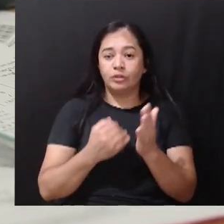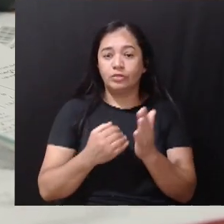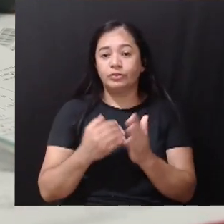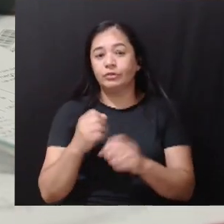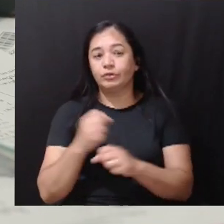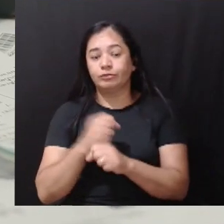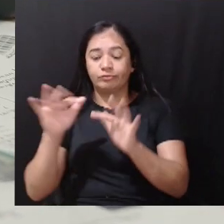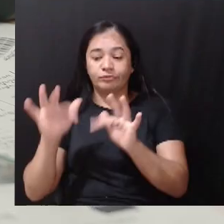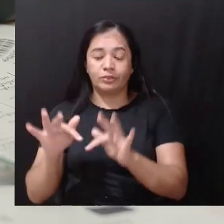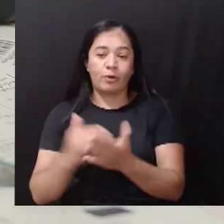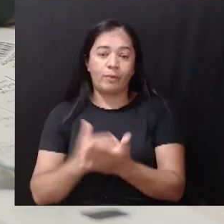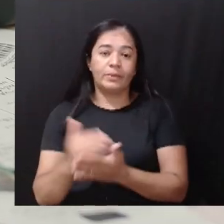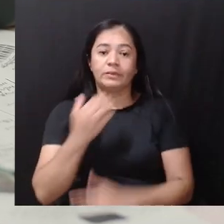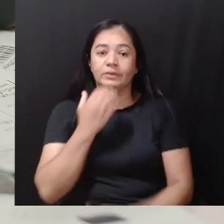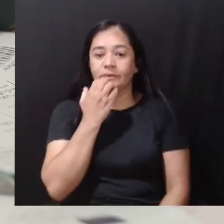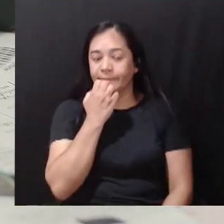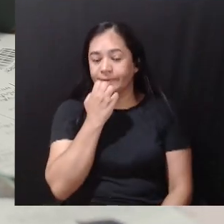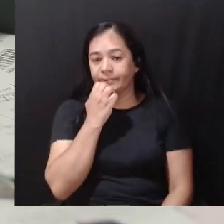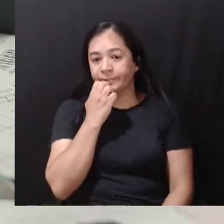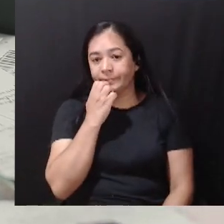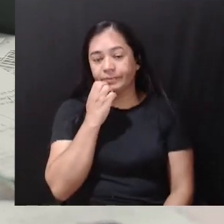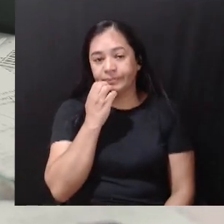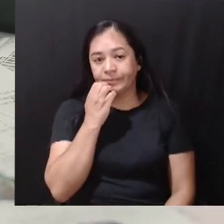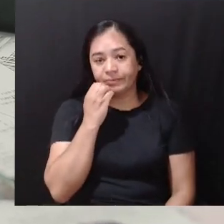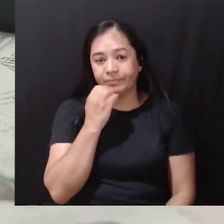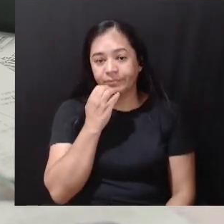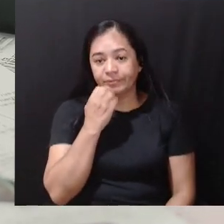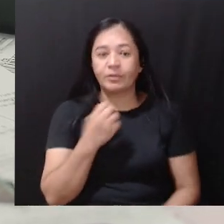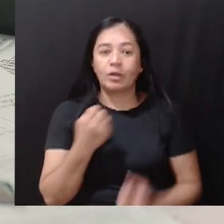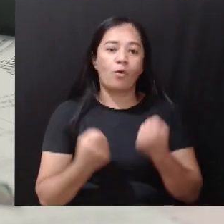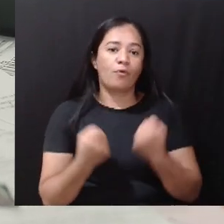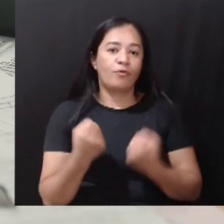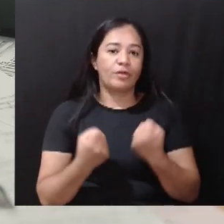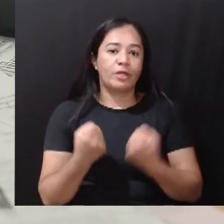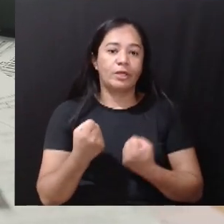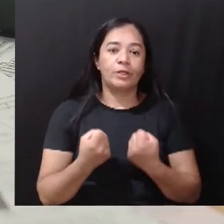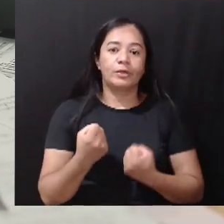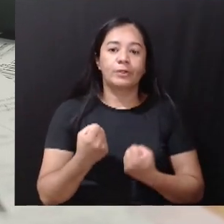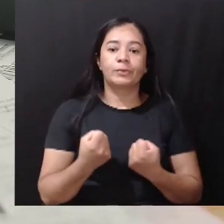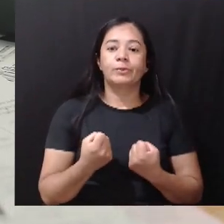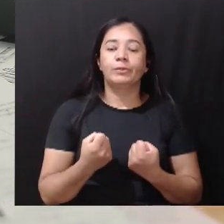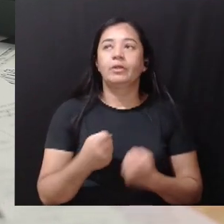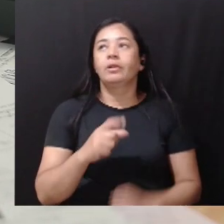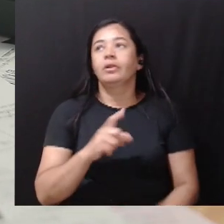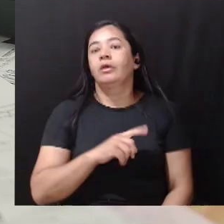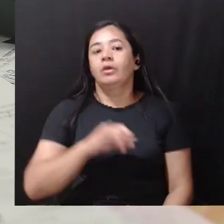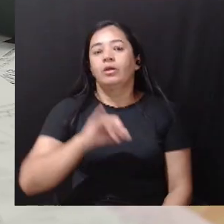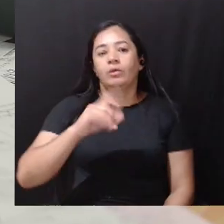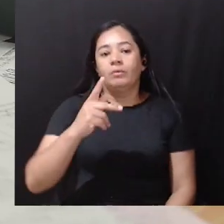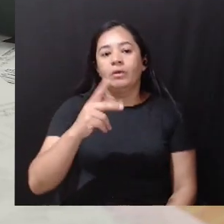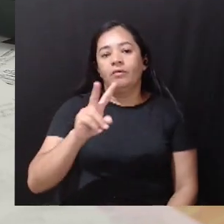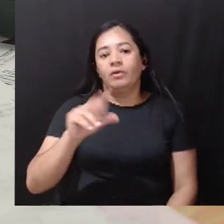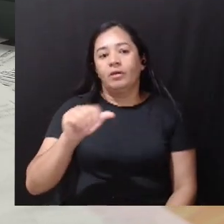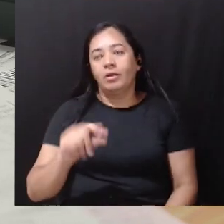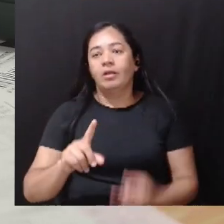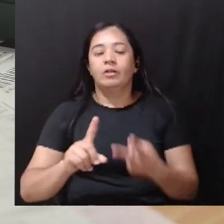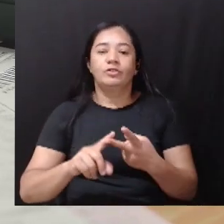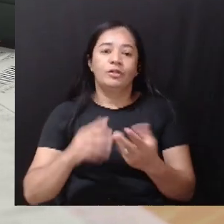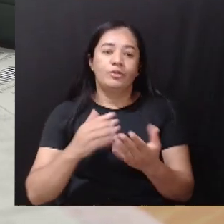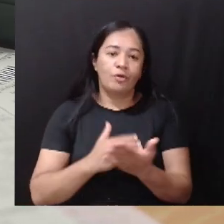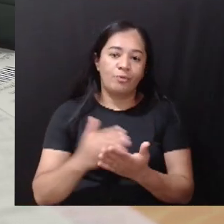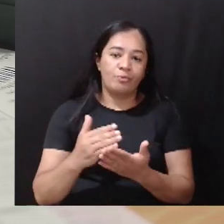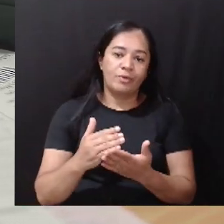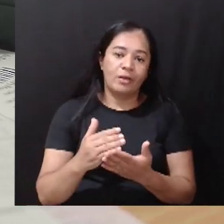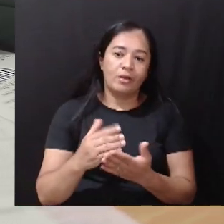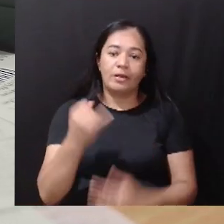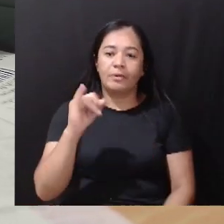então eu tenho desde a parte de veículos, né, que eu tenho no final do ano, como eu também tenho já no começo do ano, já tenho IPVA,